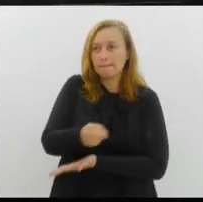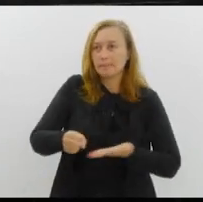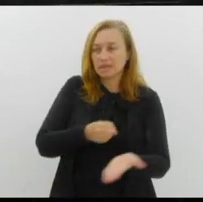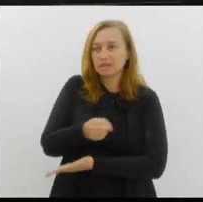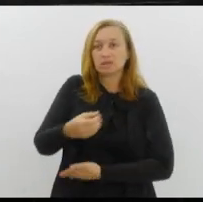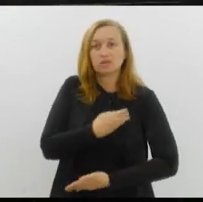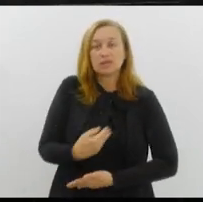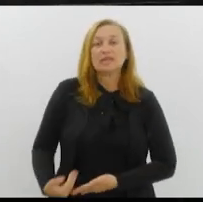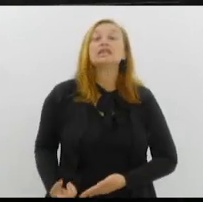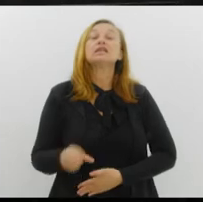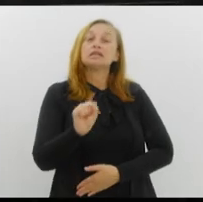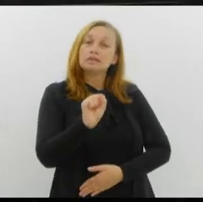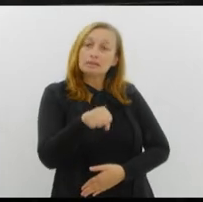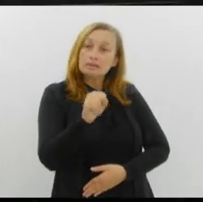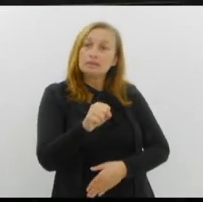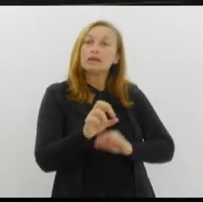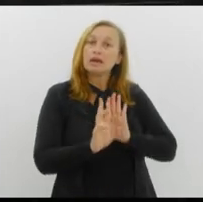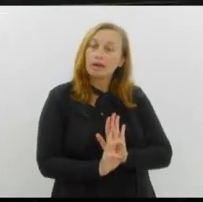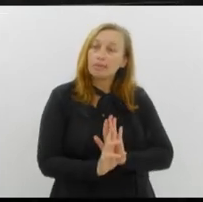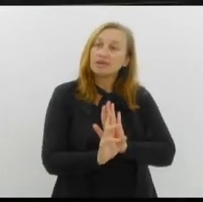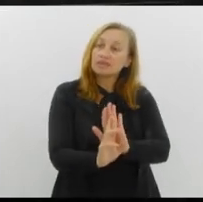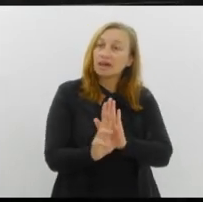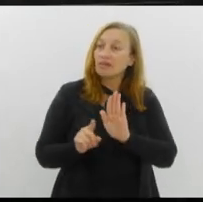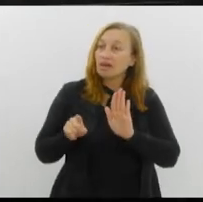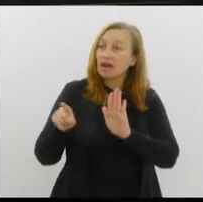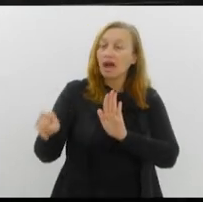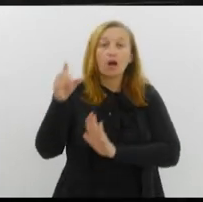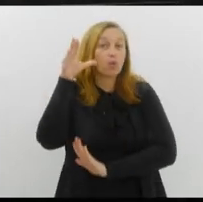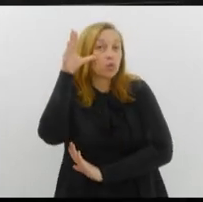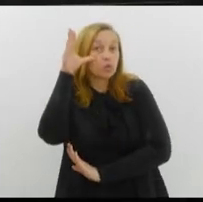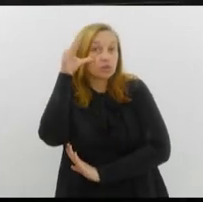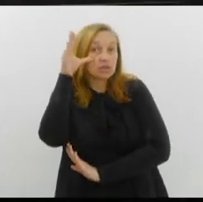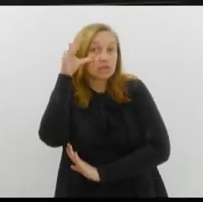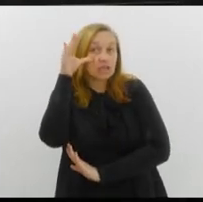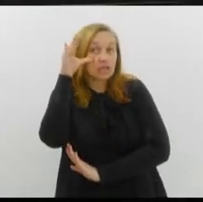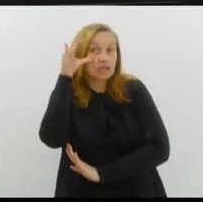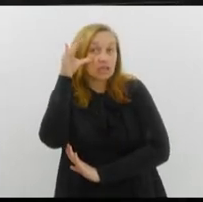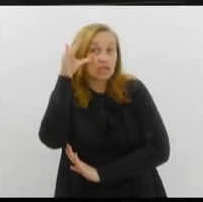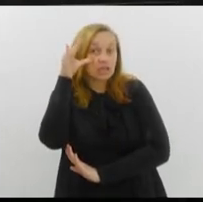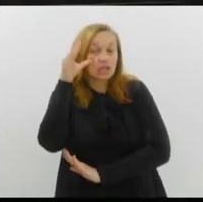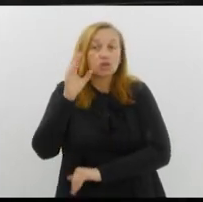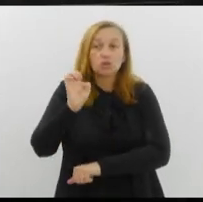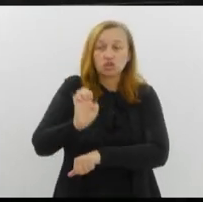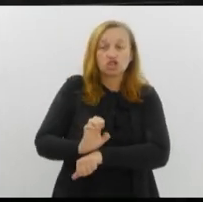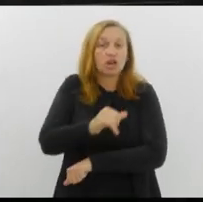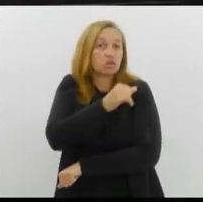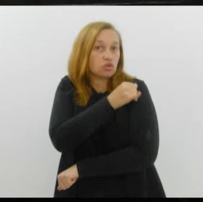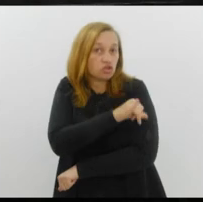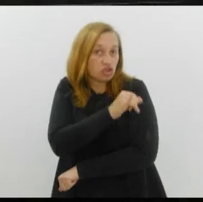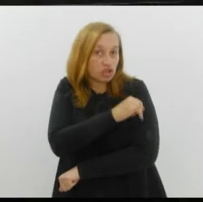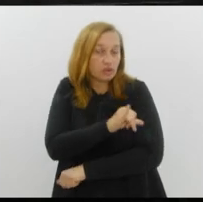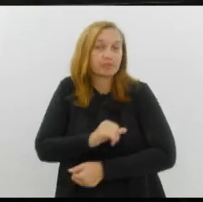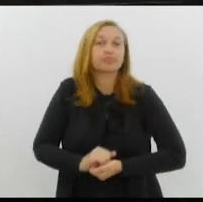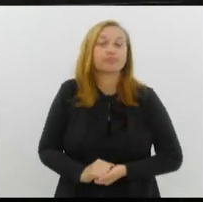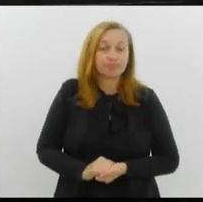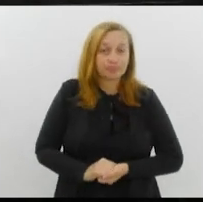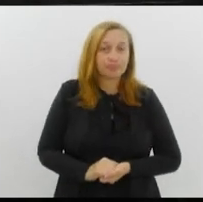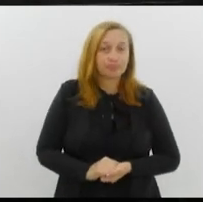sim representava os interesses do Estado do Rio de